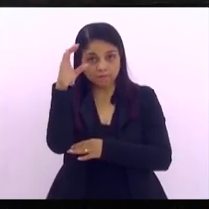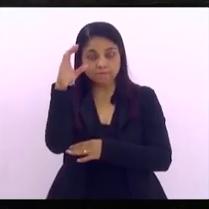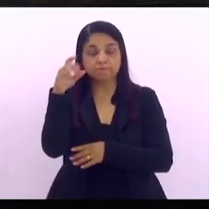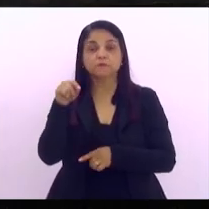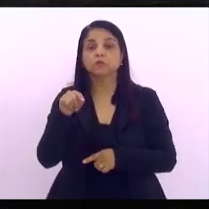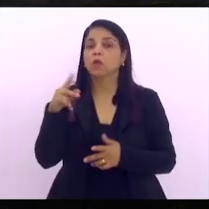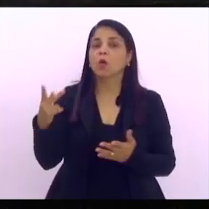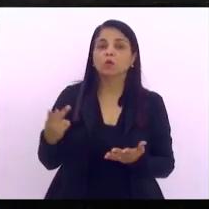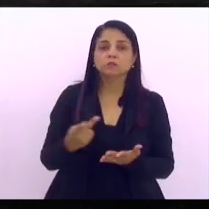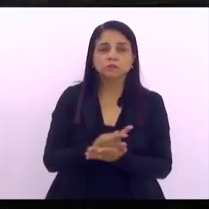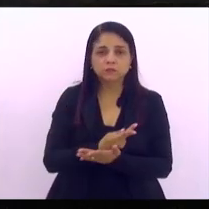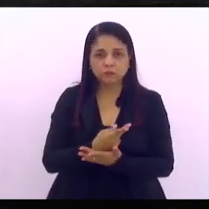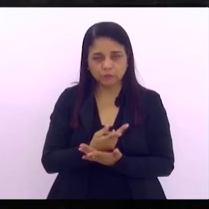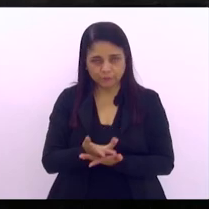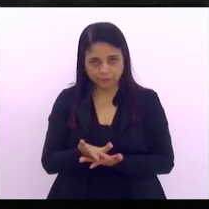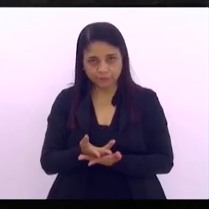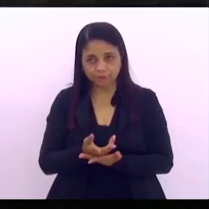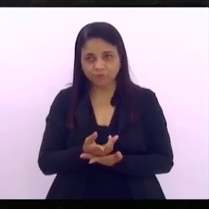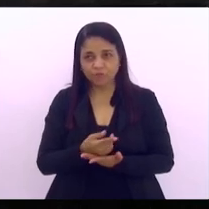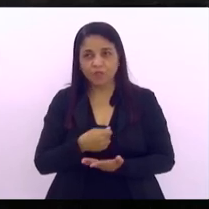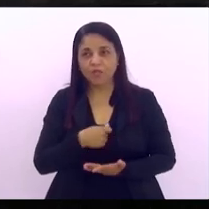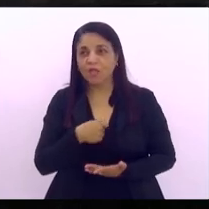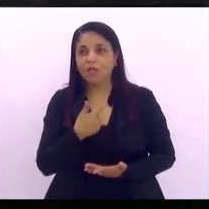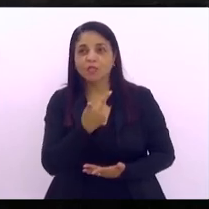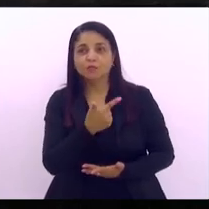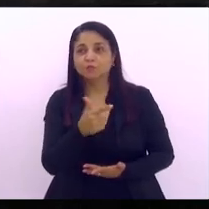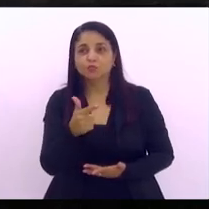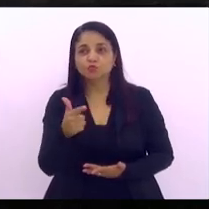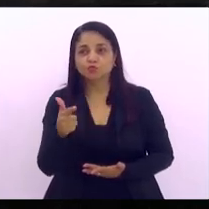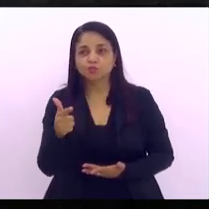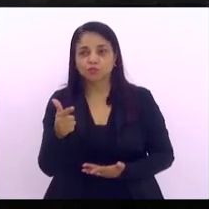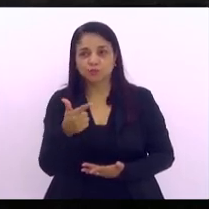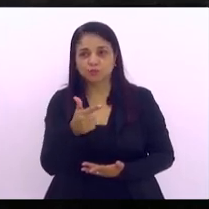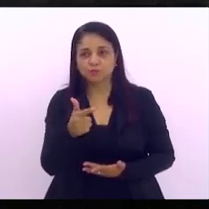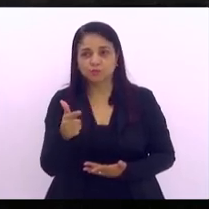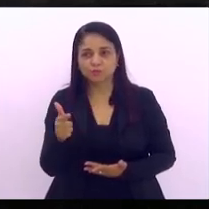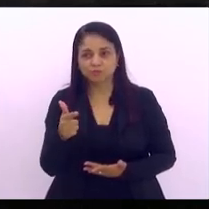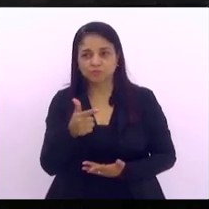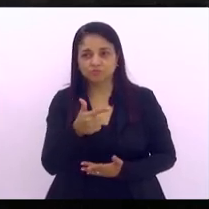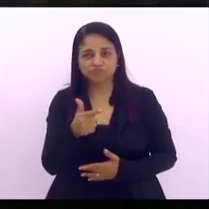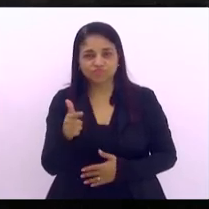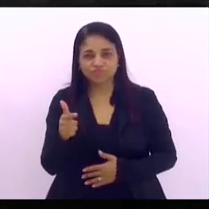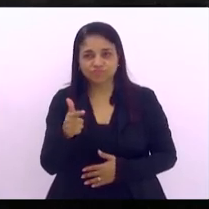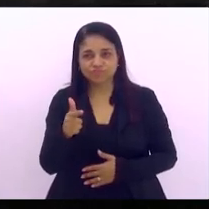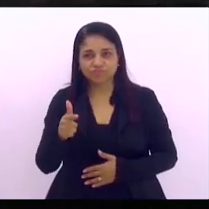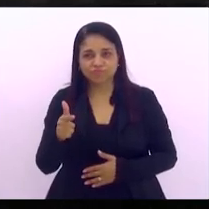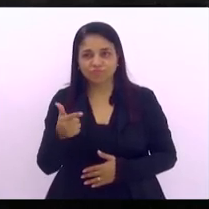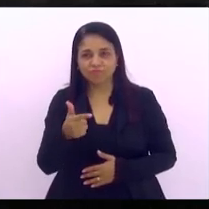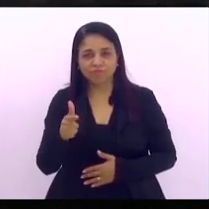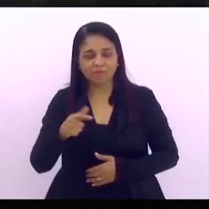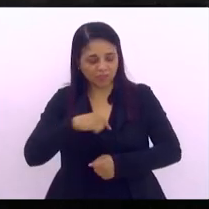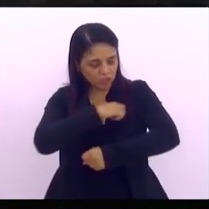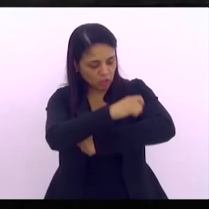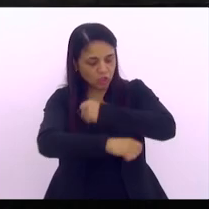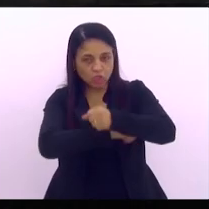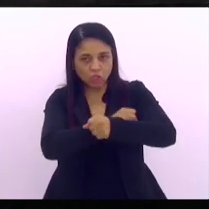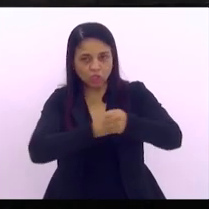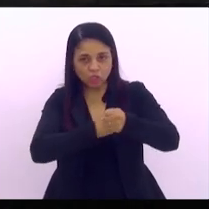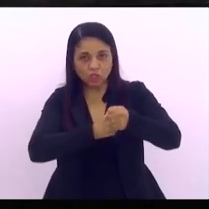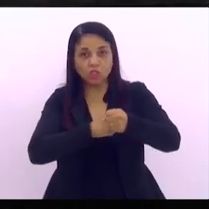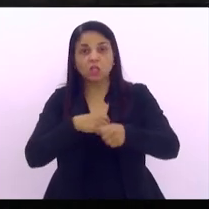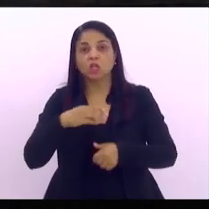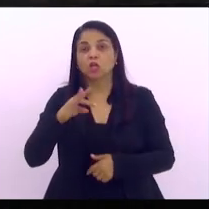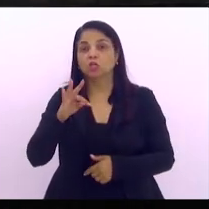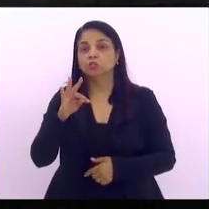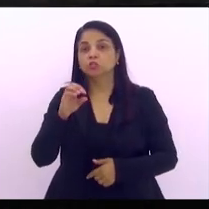Val? Ele não tinha um torniquete. Ele teve que fazer um torniquete com